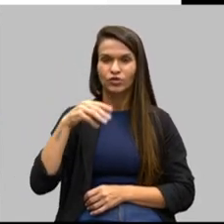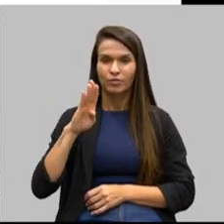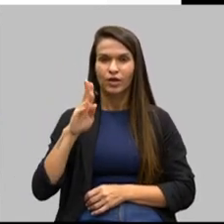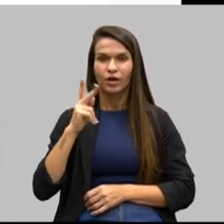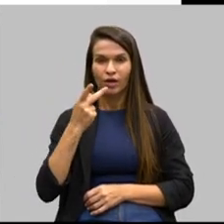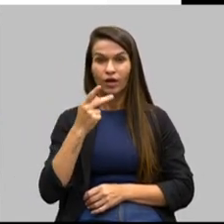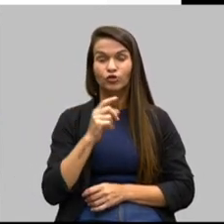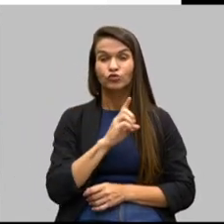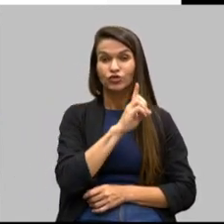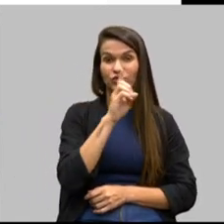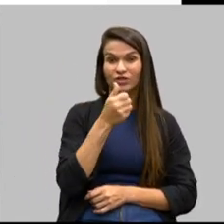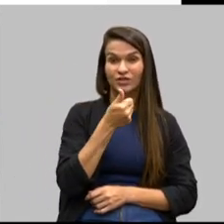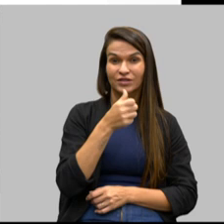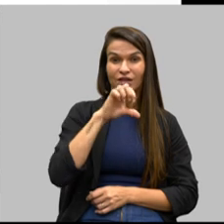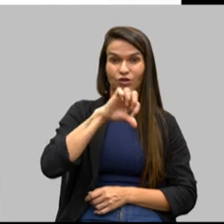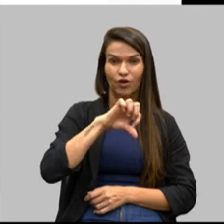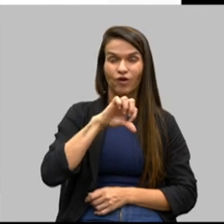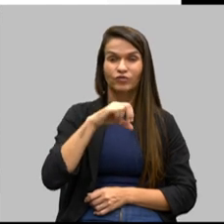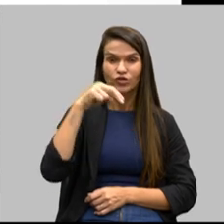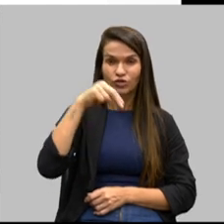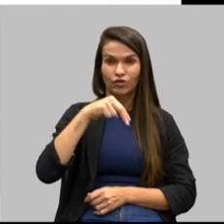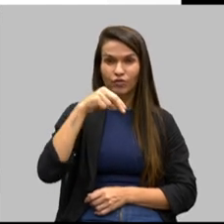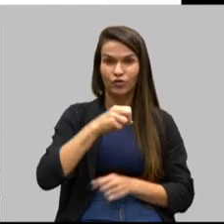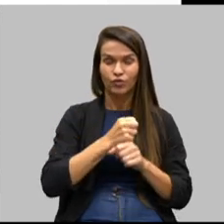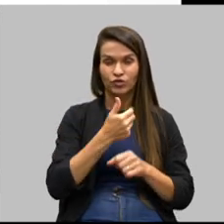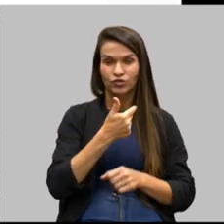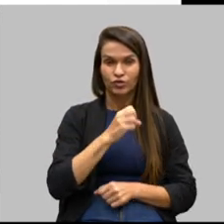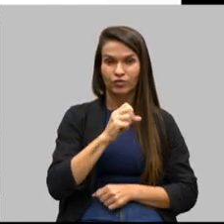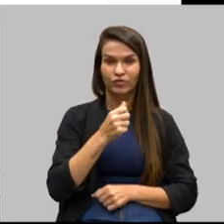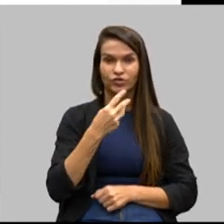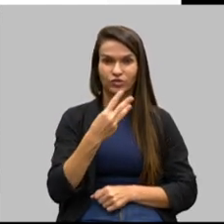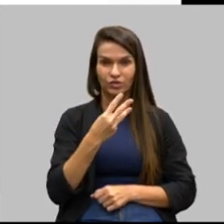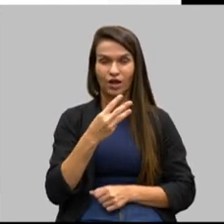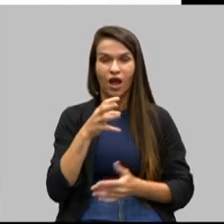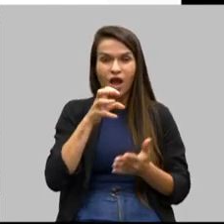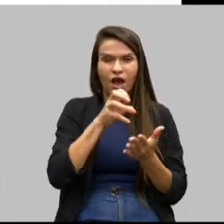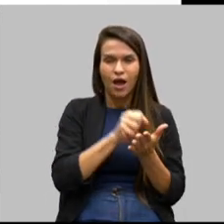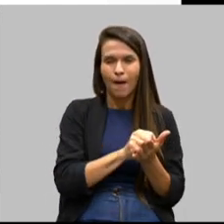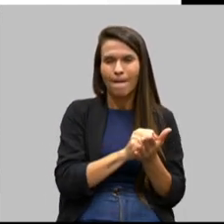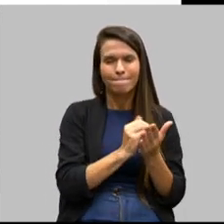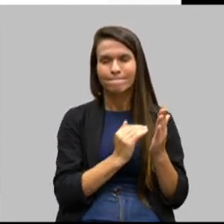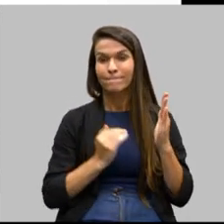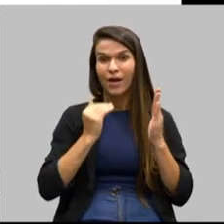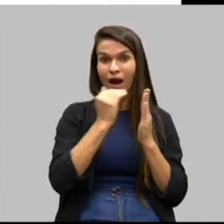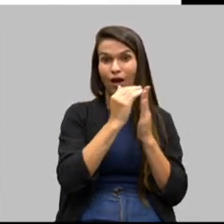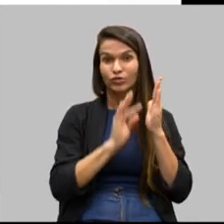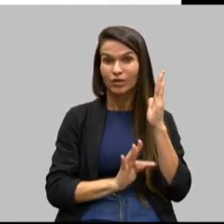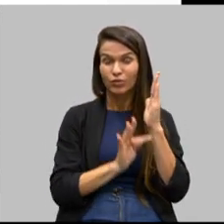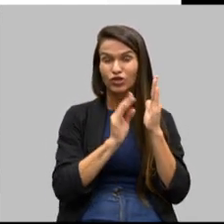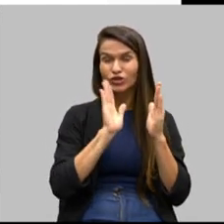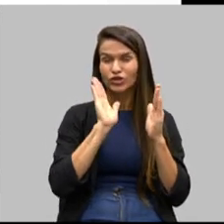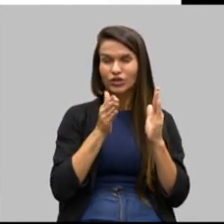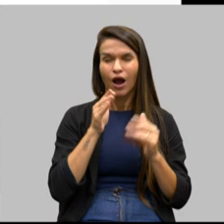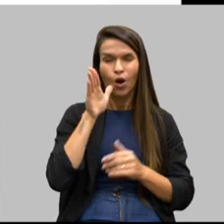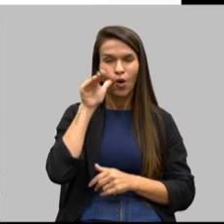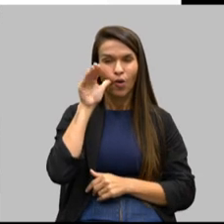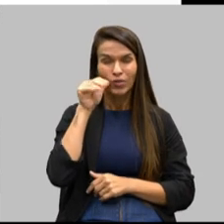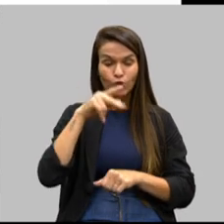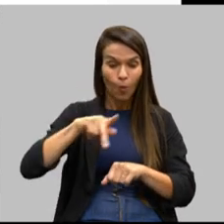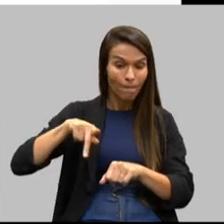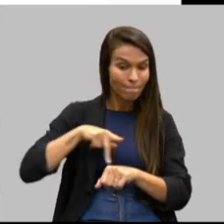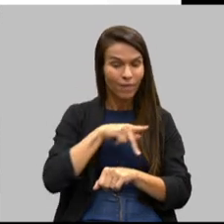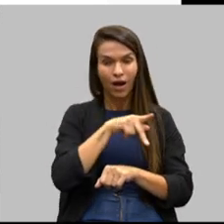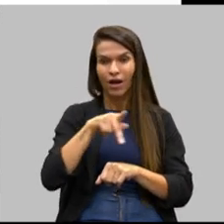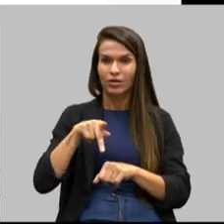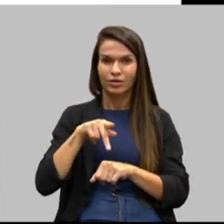19 de novembro de 2023 registrou a maior temperatura já observada no país, não